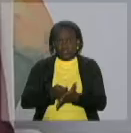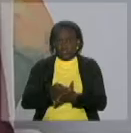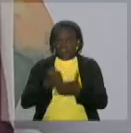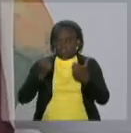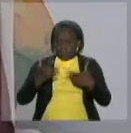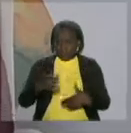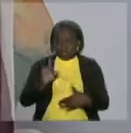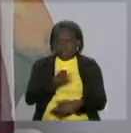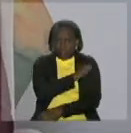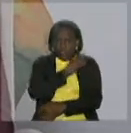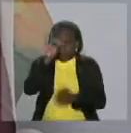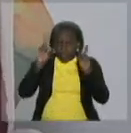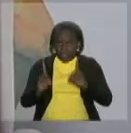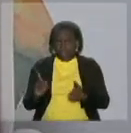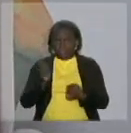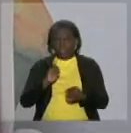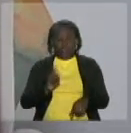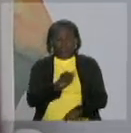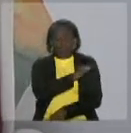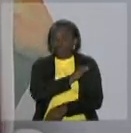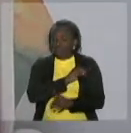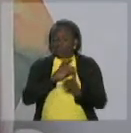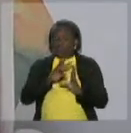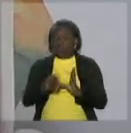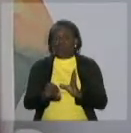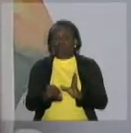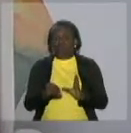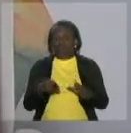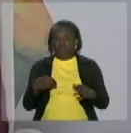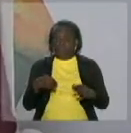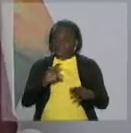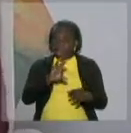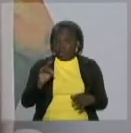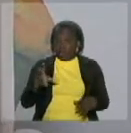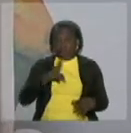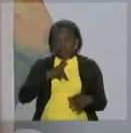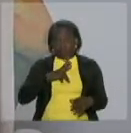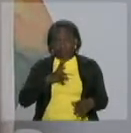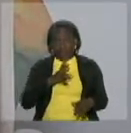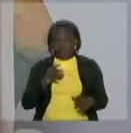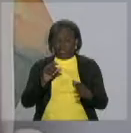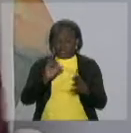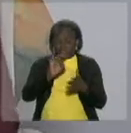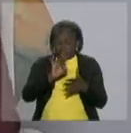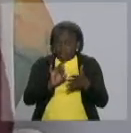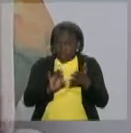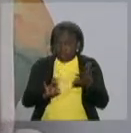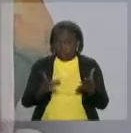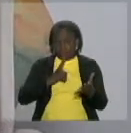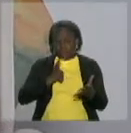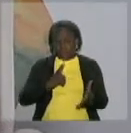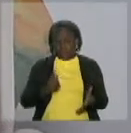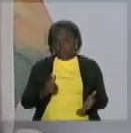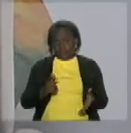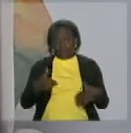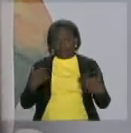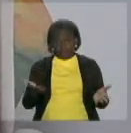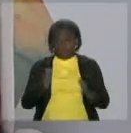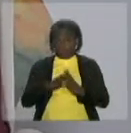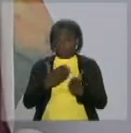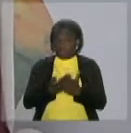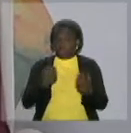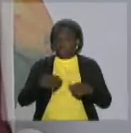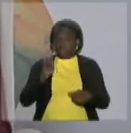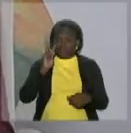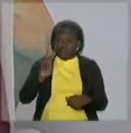está tratando só do aluno com deficiência, do aluno como um todo, nas suas particularidades, nas suas especificidades. Ou